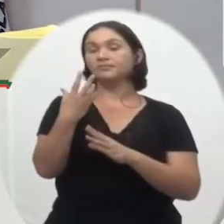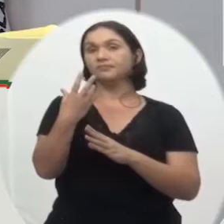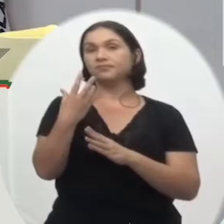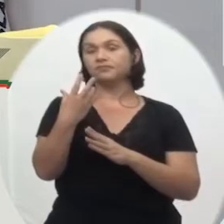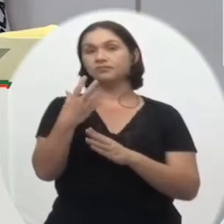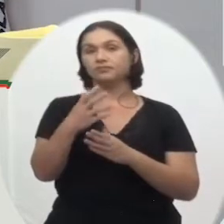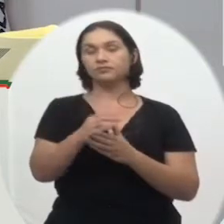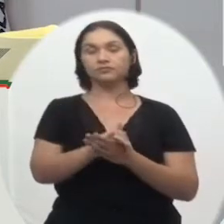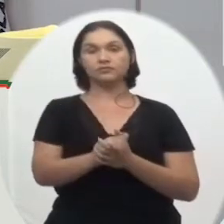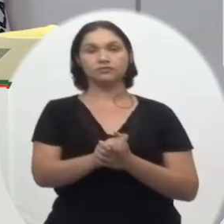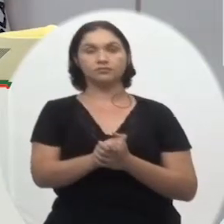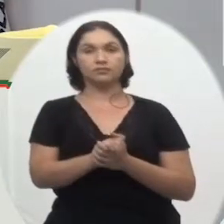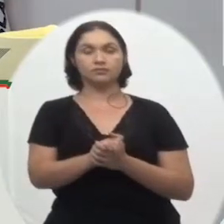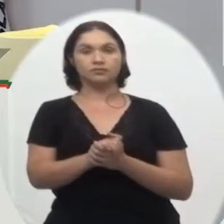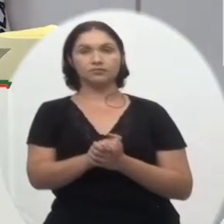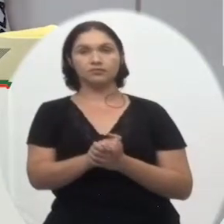legitimidade,